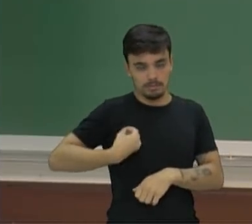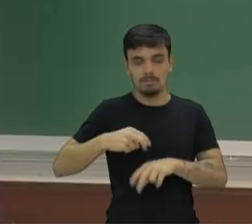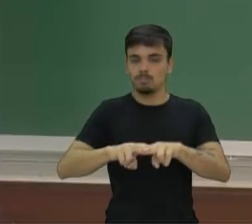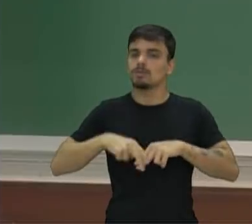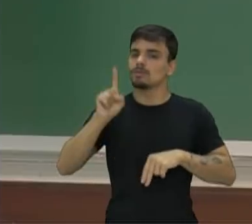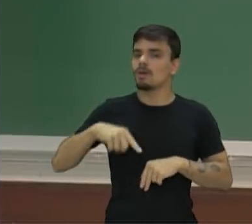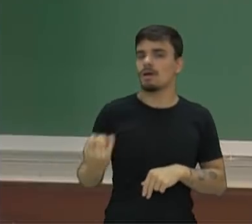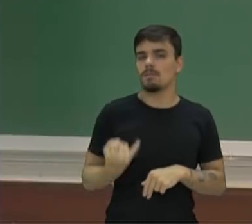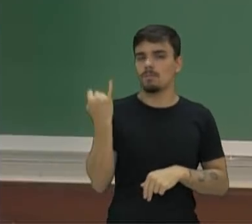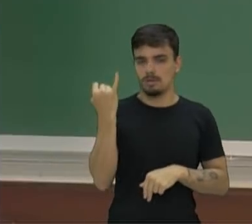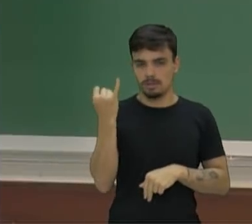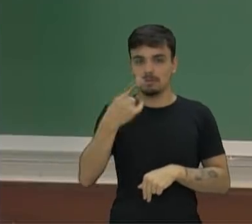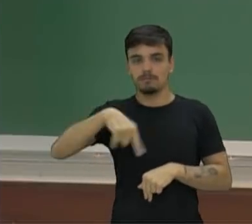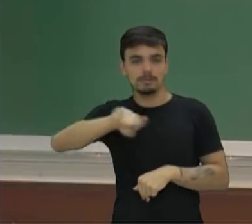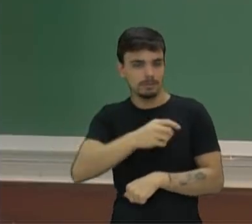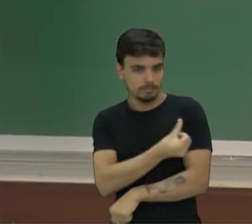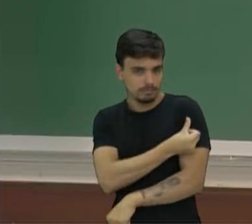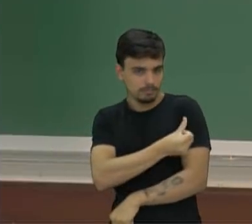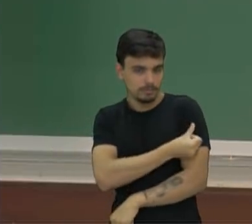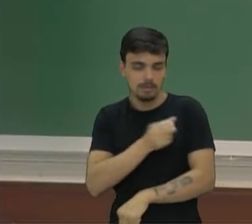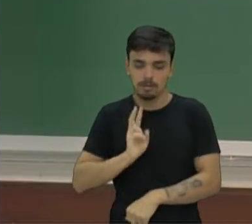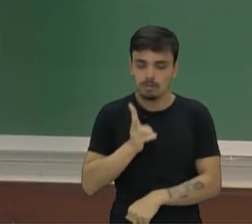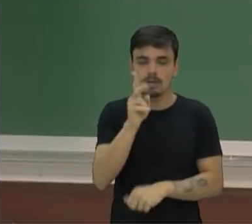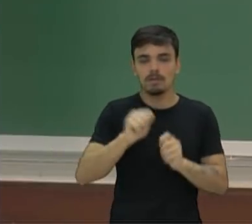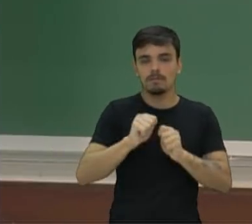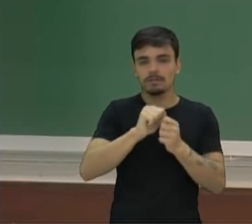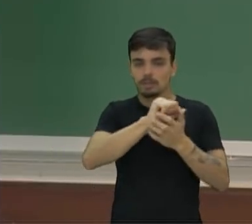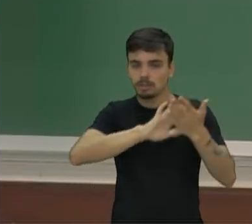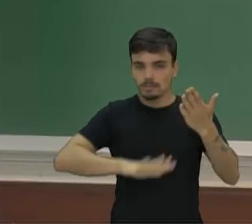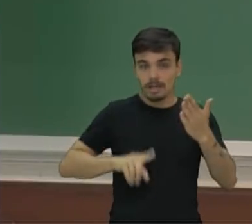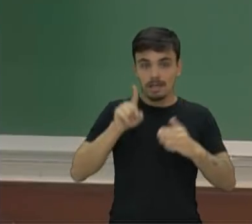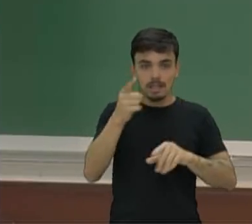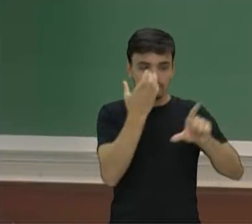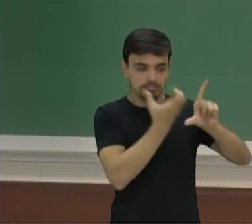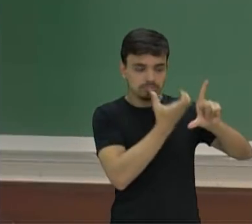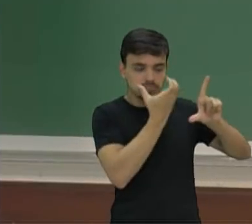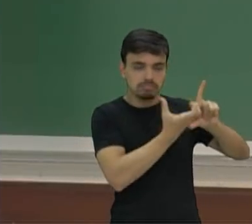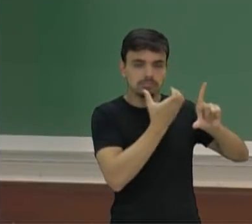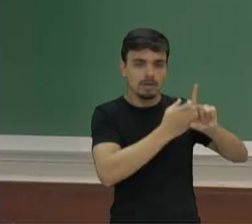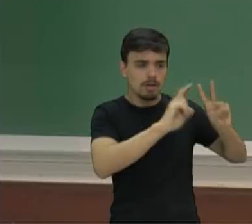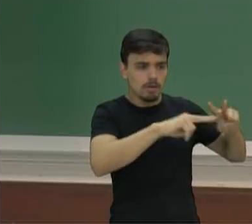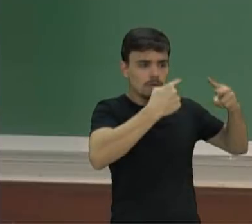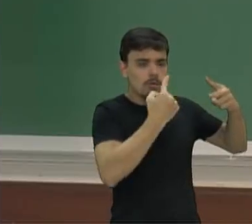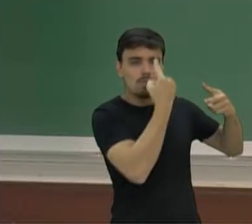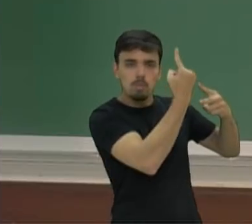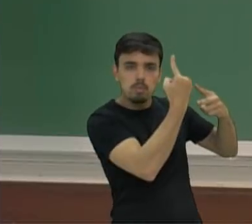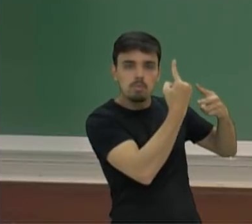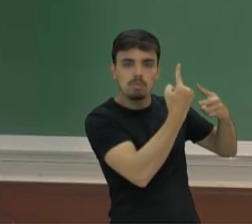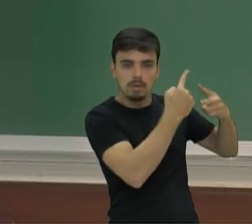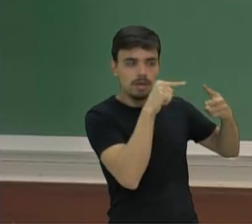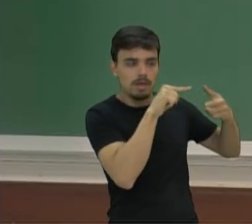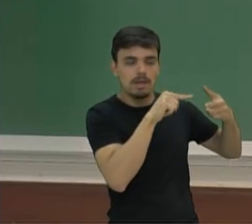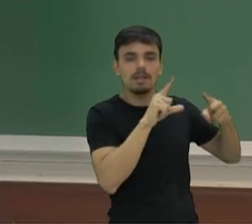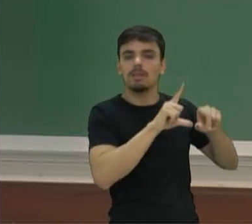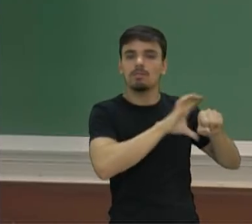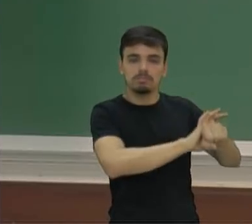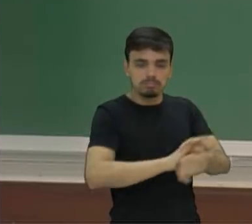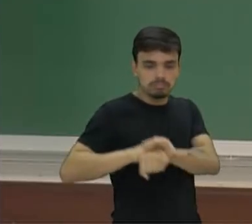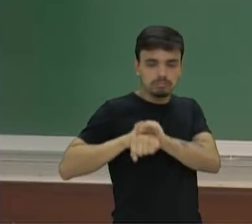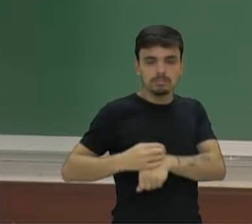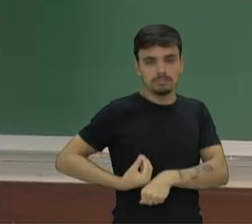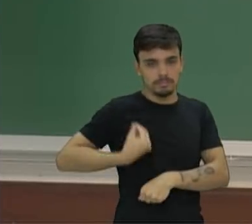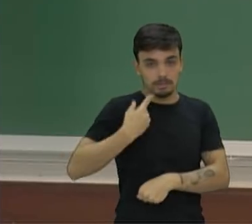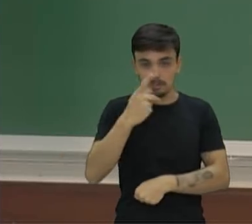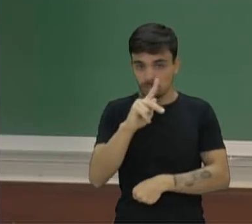importante, galerinha do sexto ano, que vocês continuem fazendo as atividades lá no primeiro link, porque ele é quem vai computar a presença de vocês